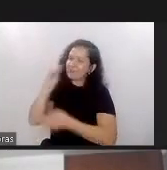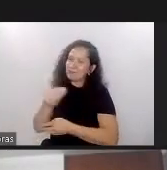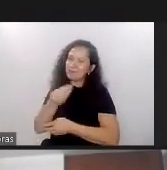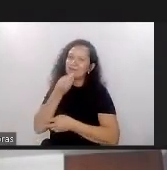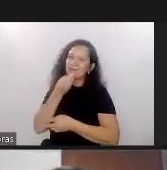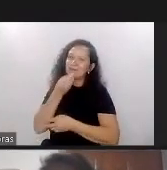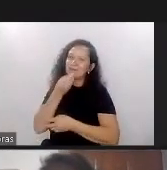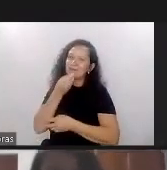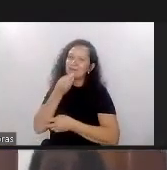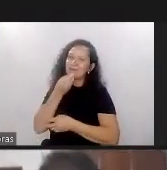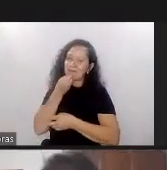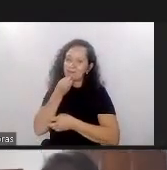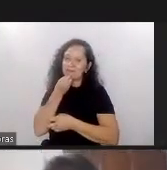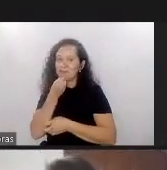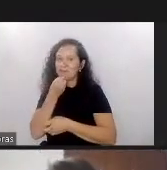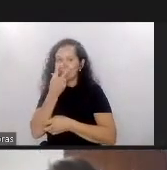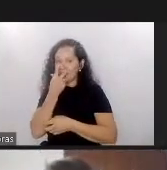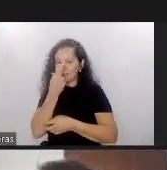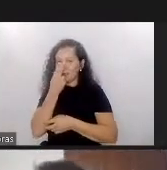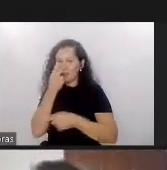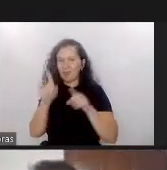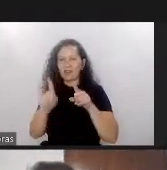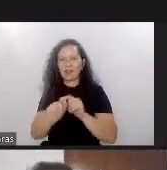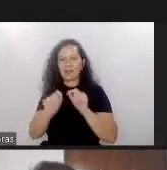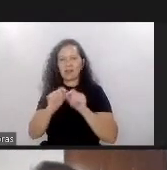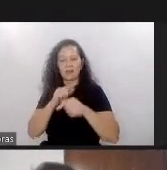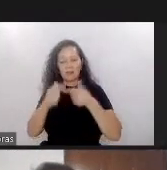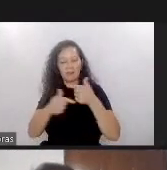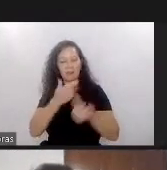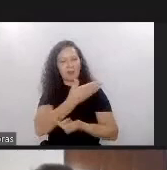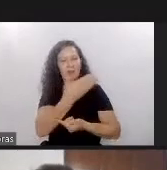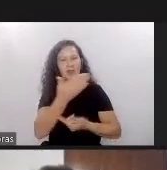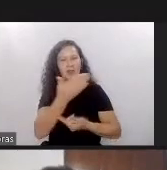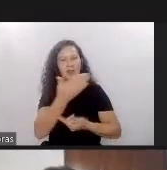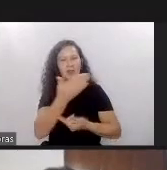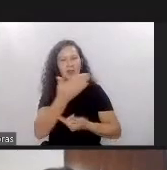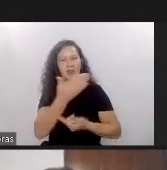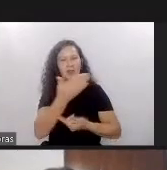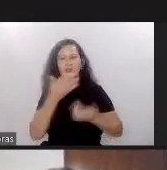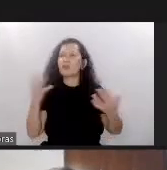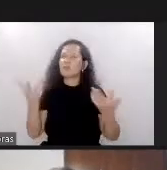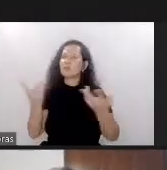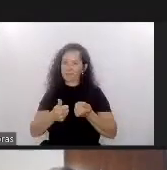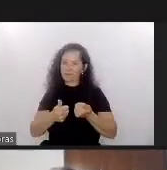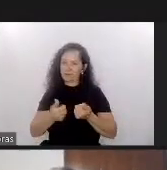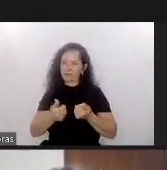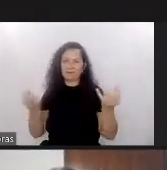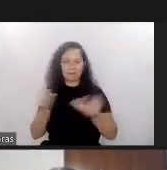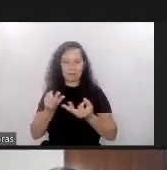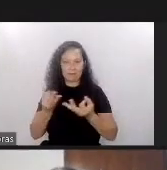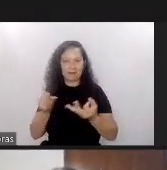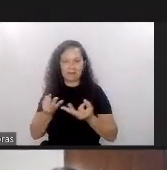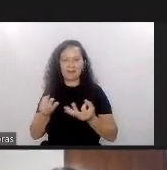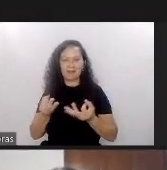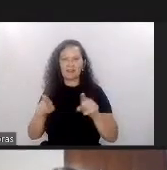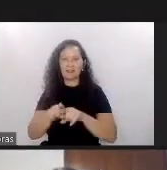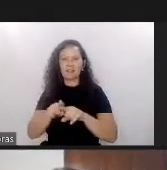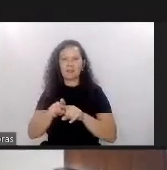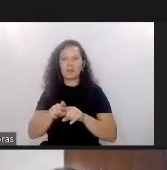Acho o trabalho que vocês estão fazendo incrível, primeiro, e super bem, incrivelmente